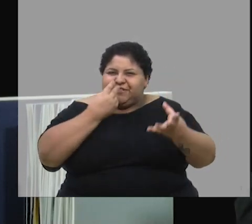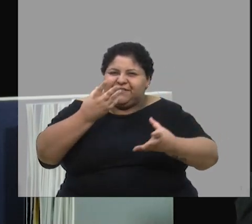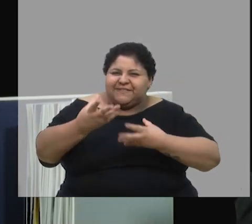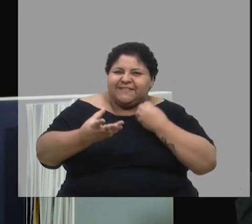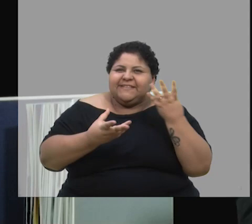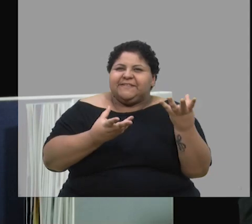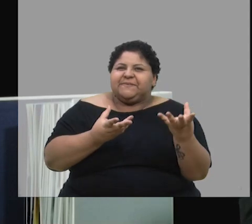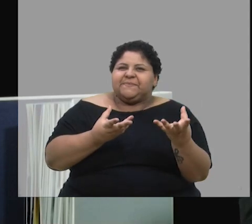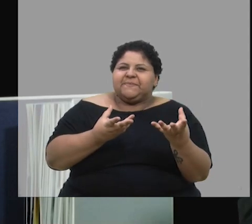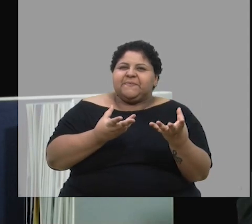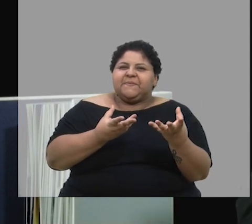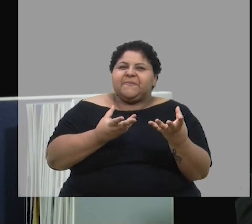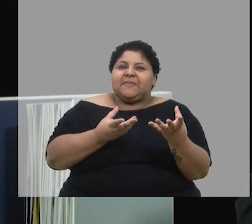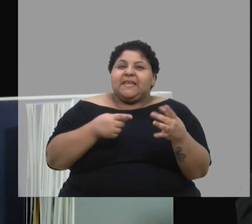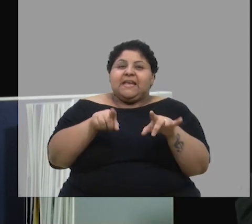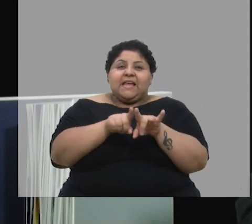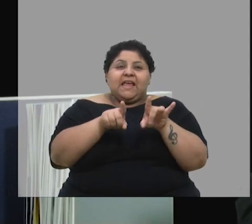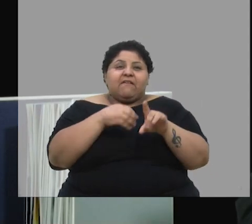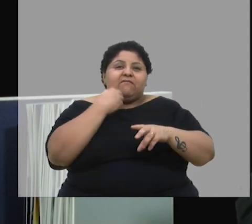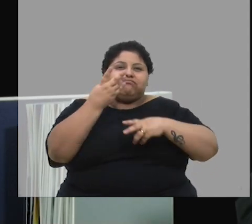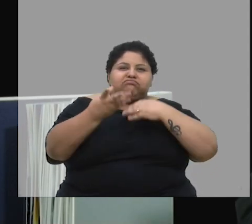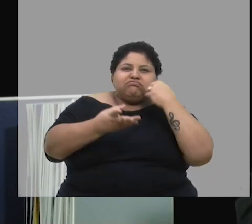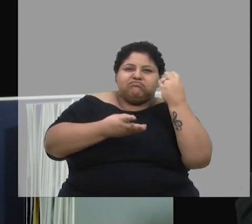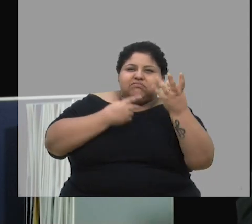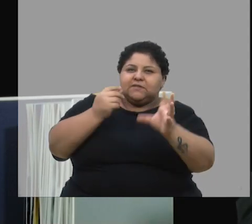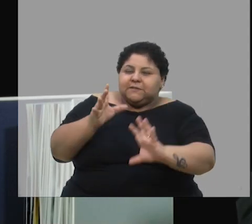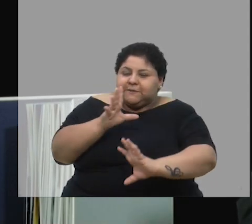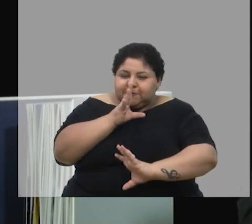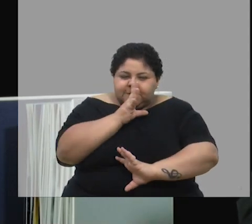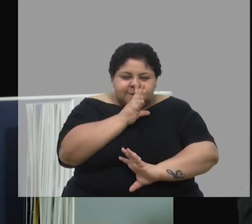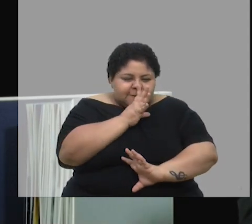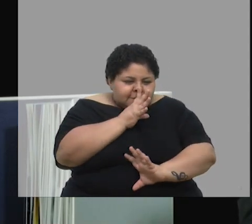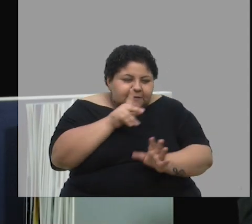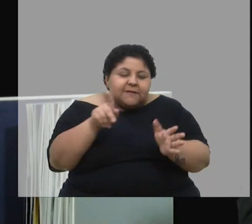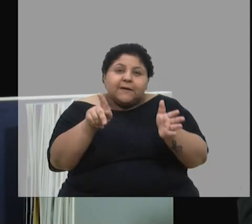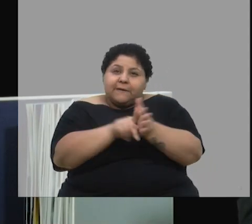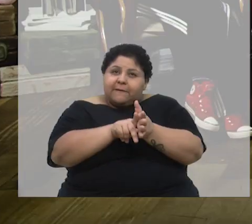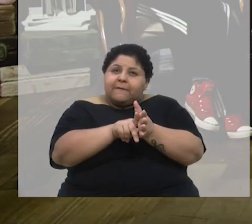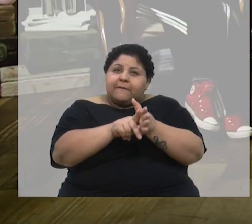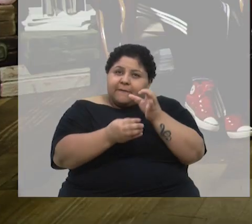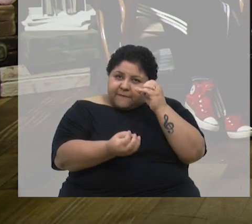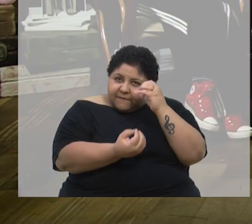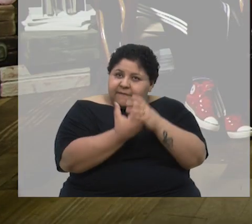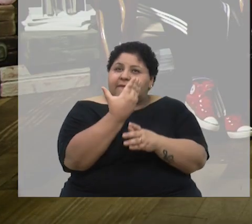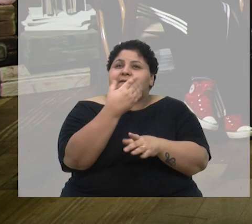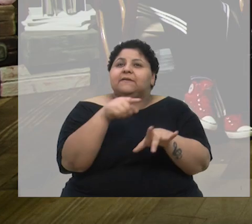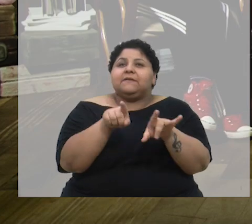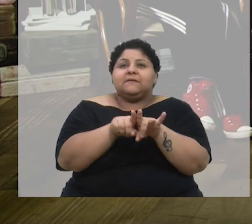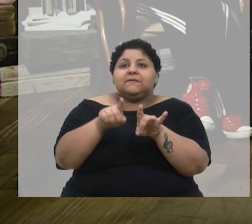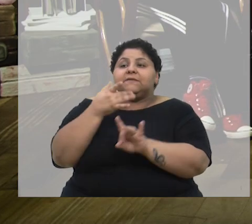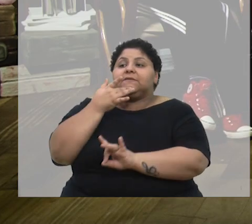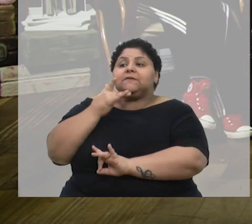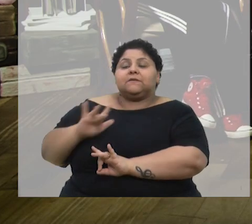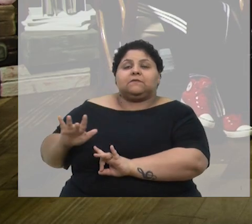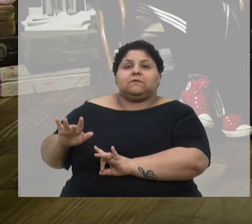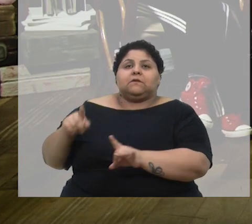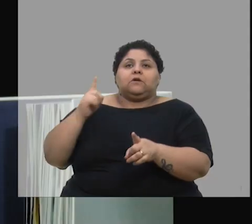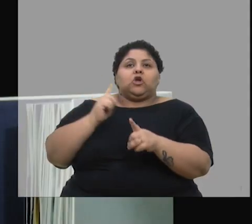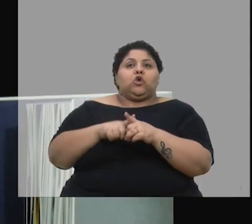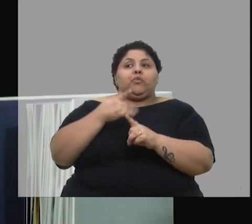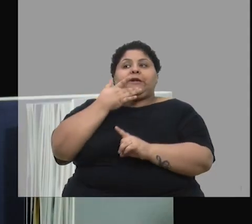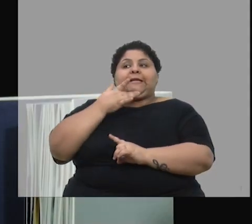livro, mas as histórias orais, né? Essa narrativa que vai encantar a criança e a própria produção ativa